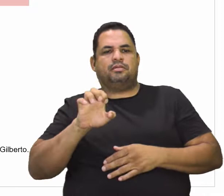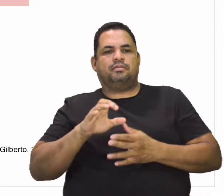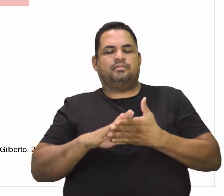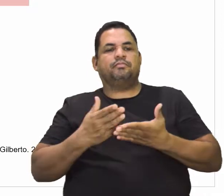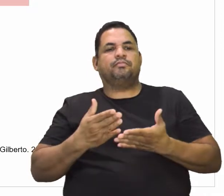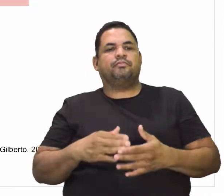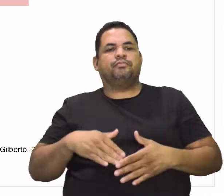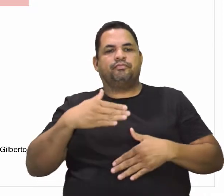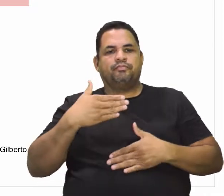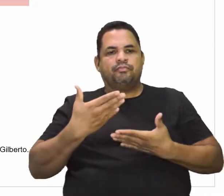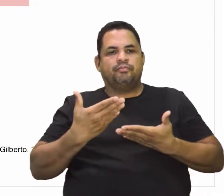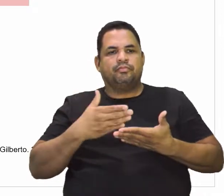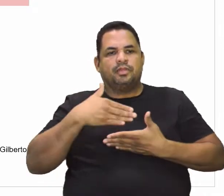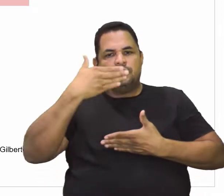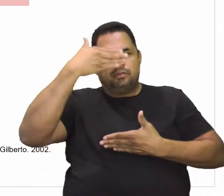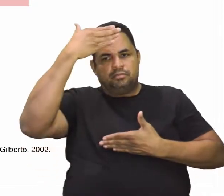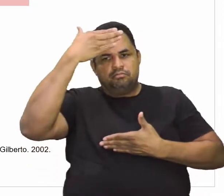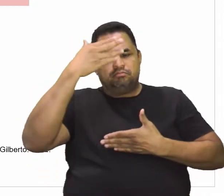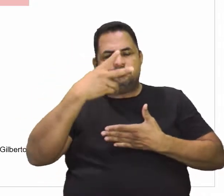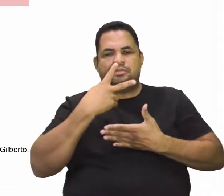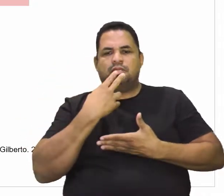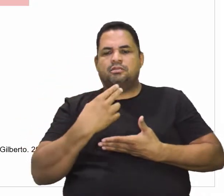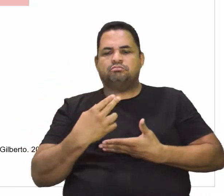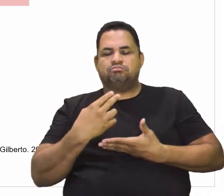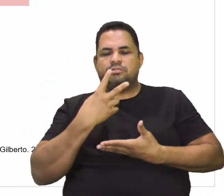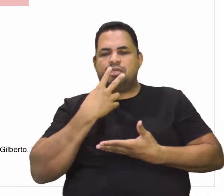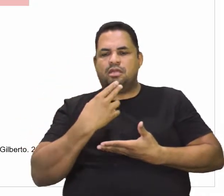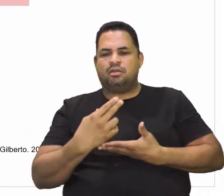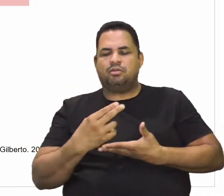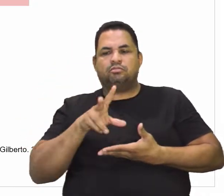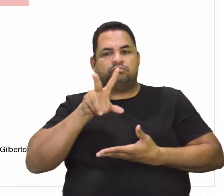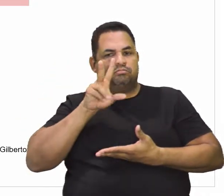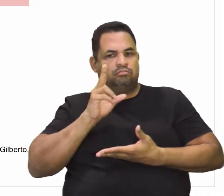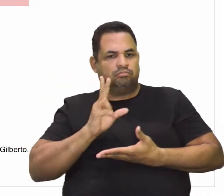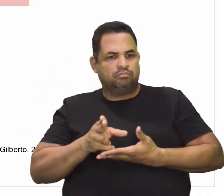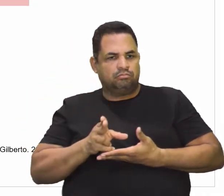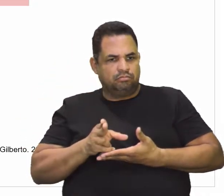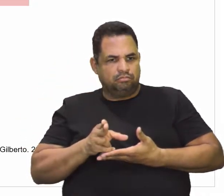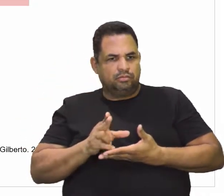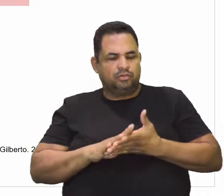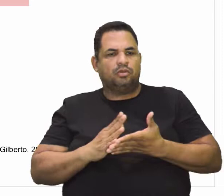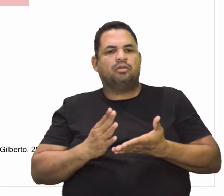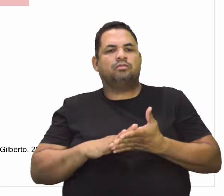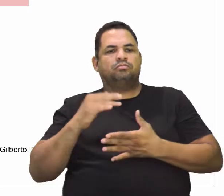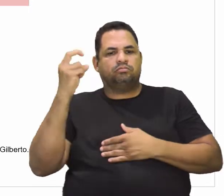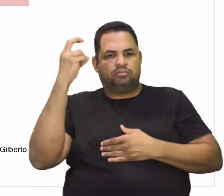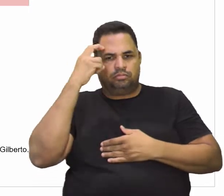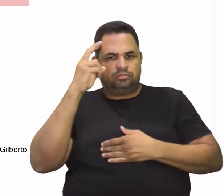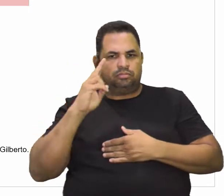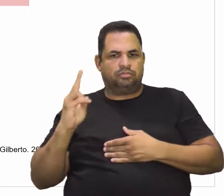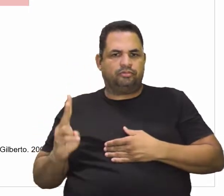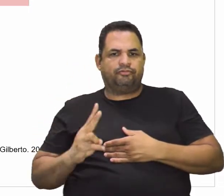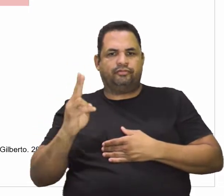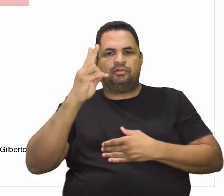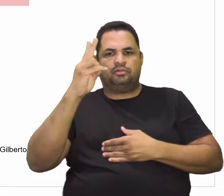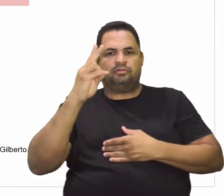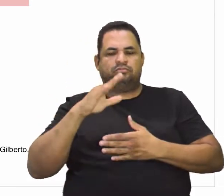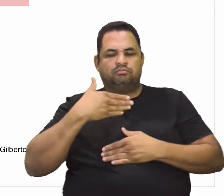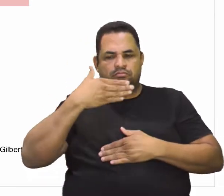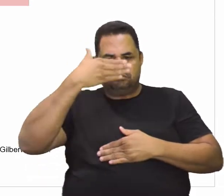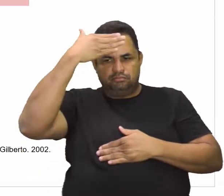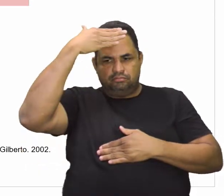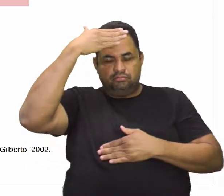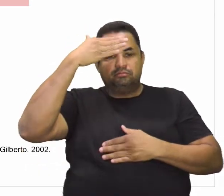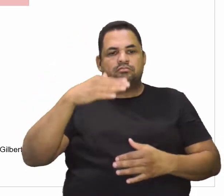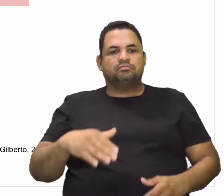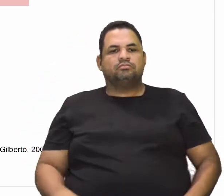é aquele que se identifica com a língua e com a cultura, valores dos árabes. Os